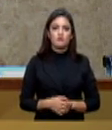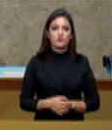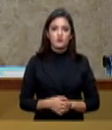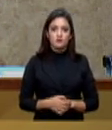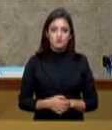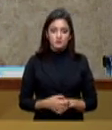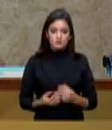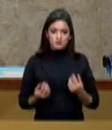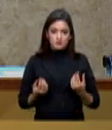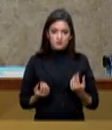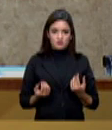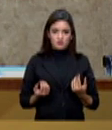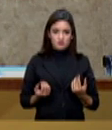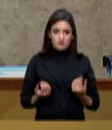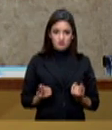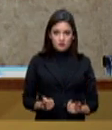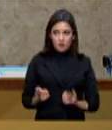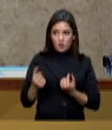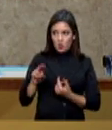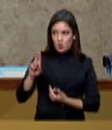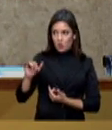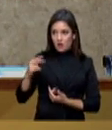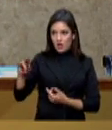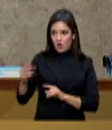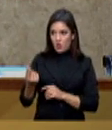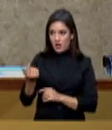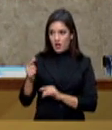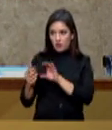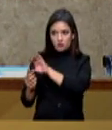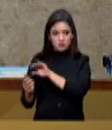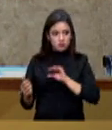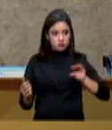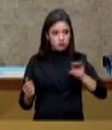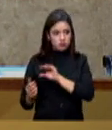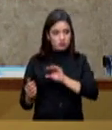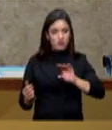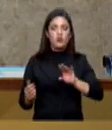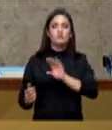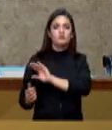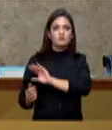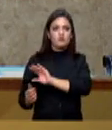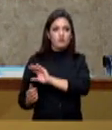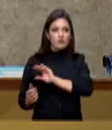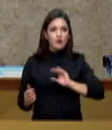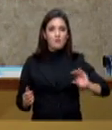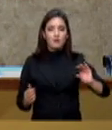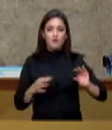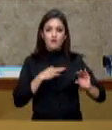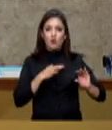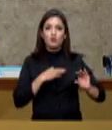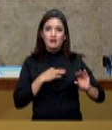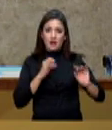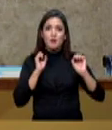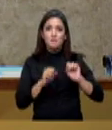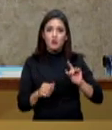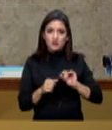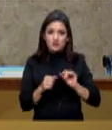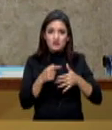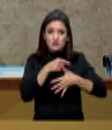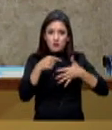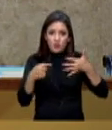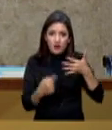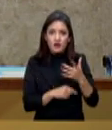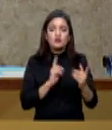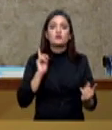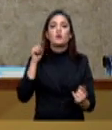transferências voluntárias de recursos da União pode legitimamente ser feito de acordo com os critérios objetivos o que